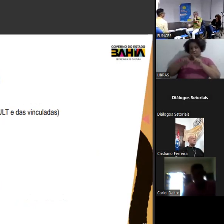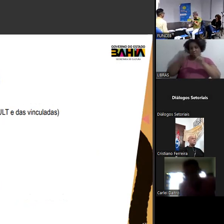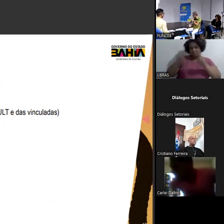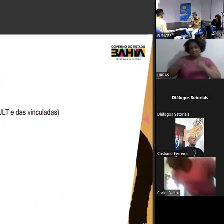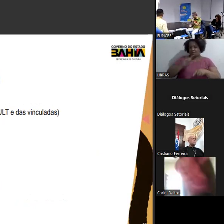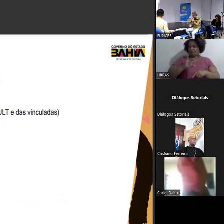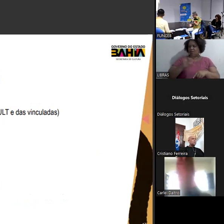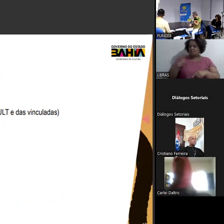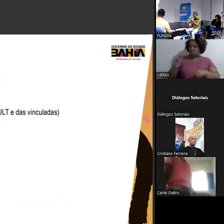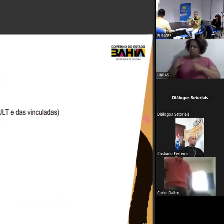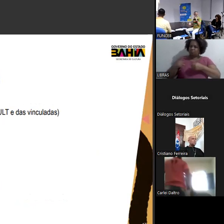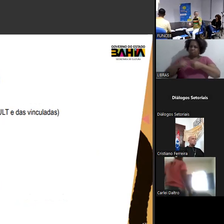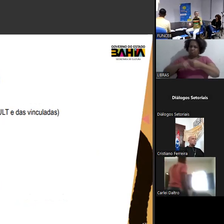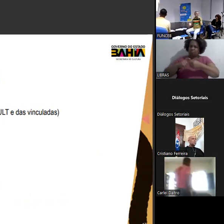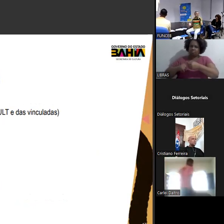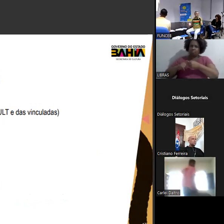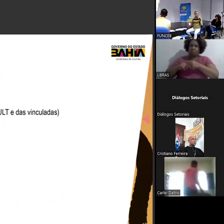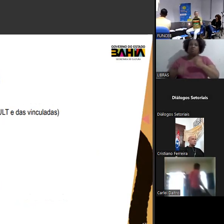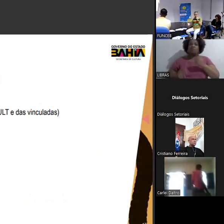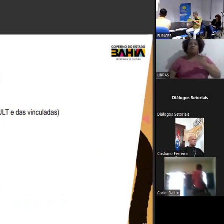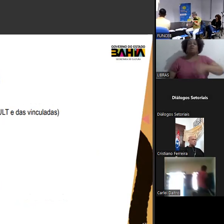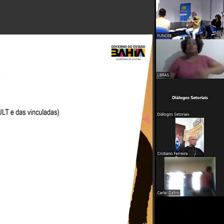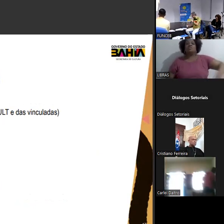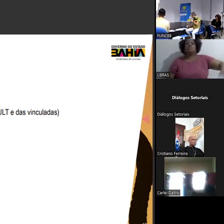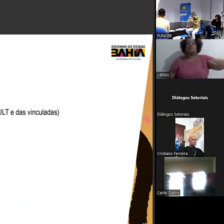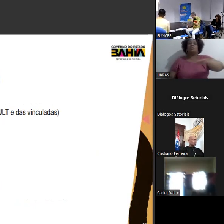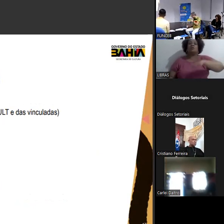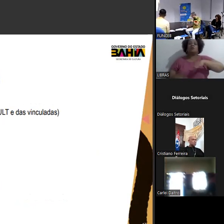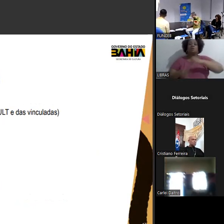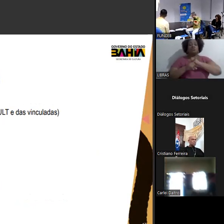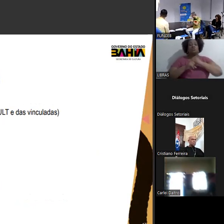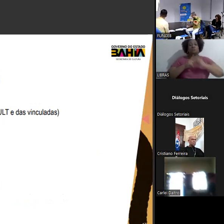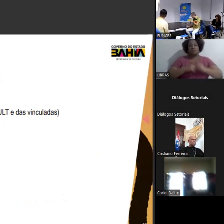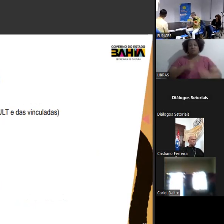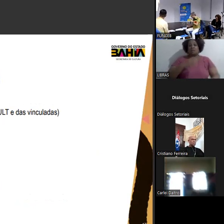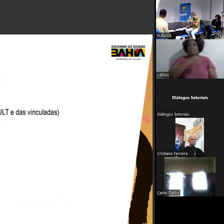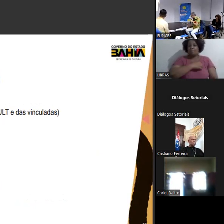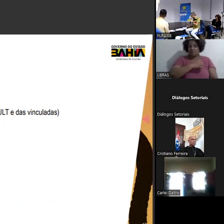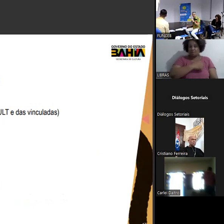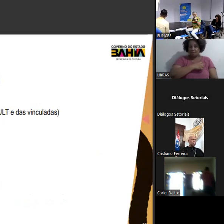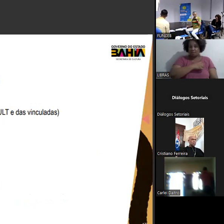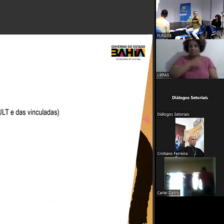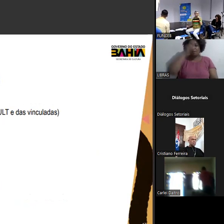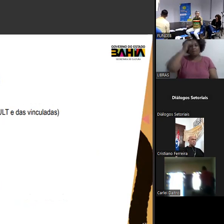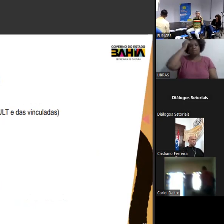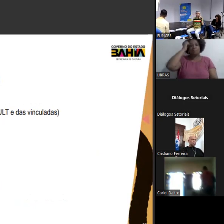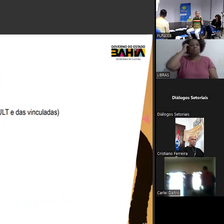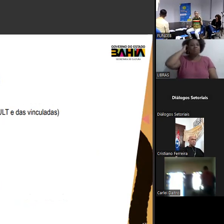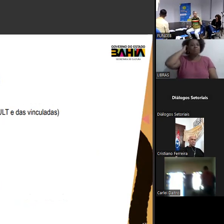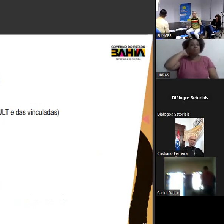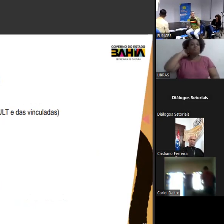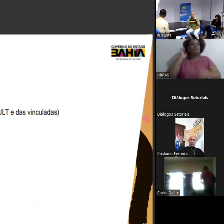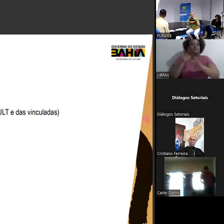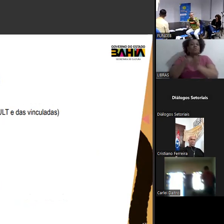das vinculadas, o público em geral, que é a sociedade como um todo, sociedade baiana, fazedores e fazedoras de cultura, o Conselho de Cultura,